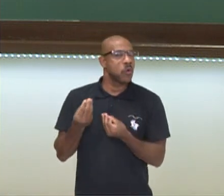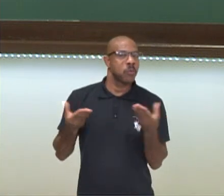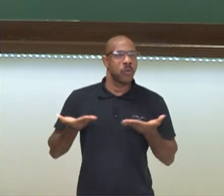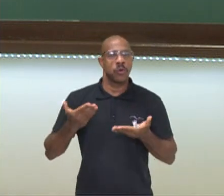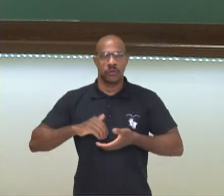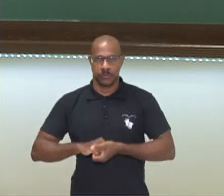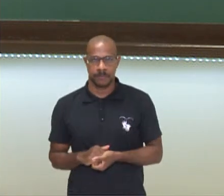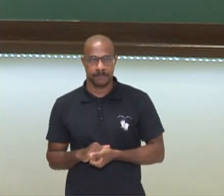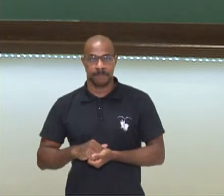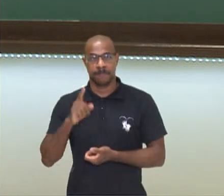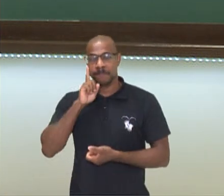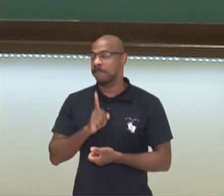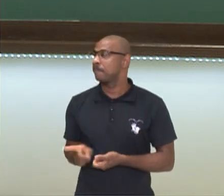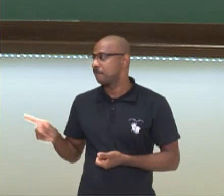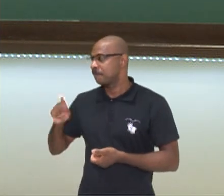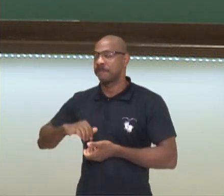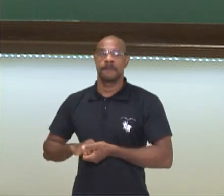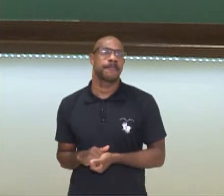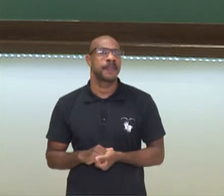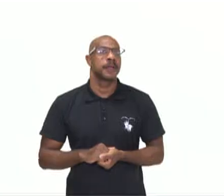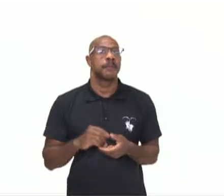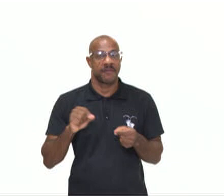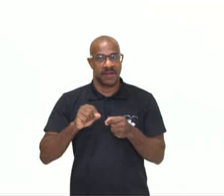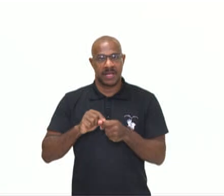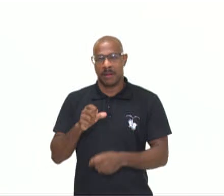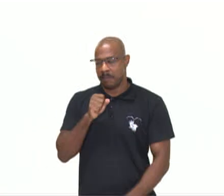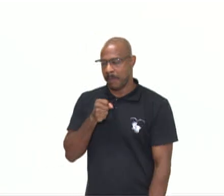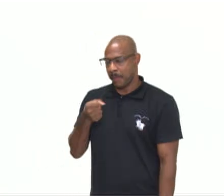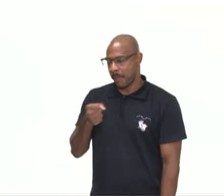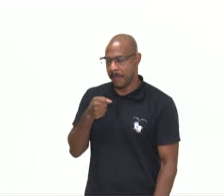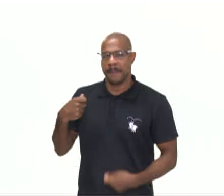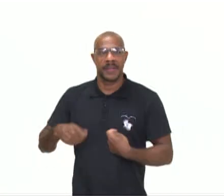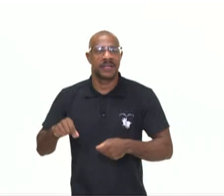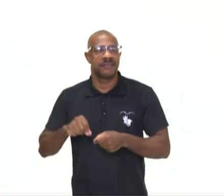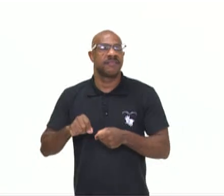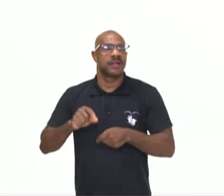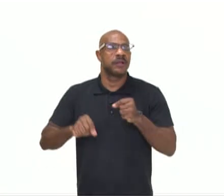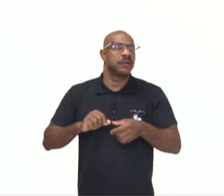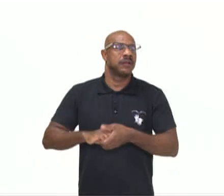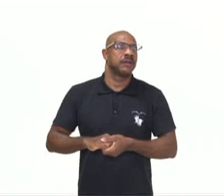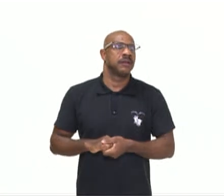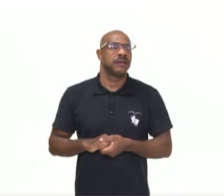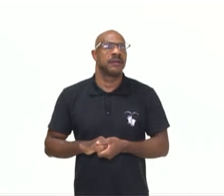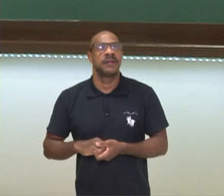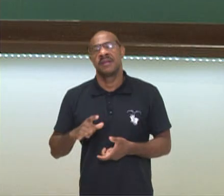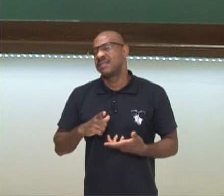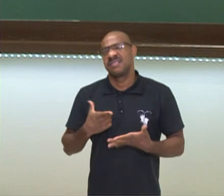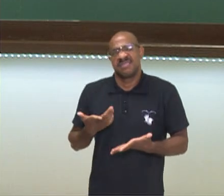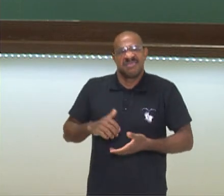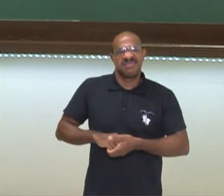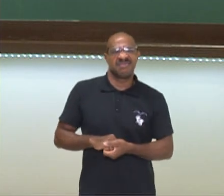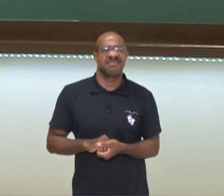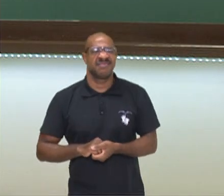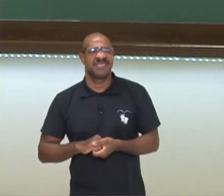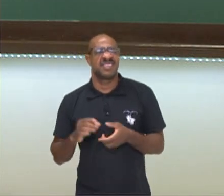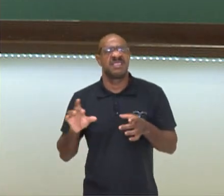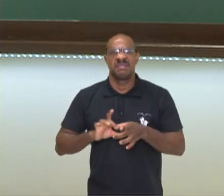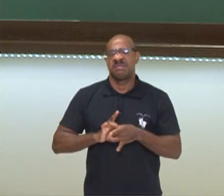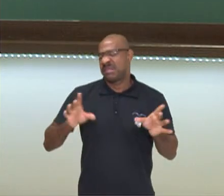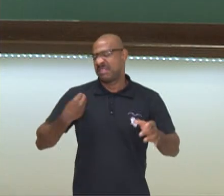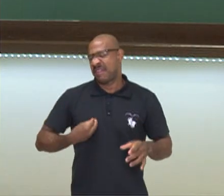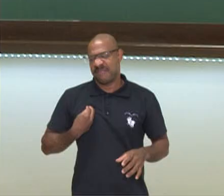entrevista vamos lá para fazer uma entrevista à base de carne a onda do deixa a vida me levar vida leva